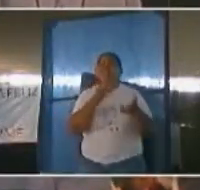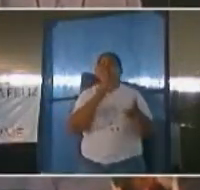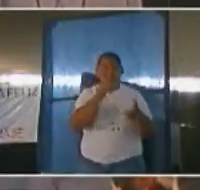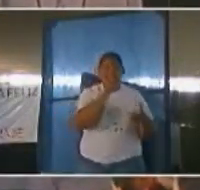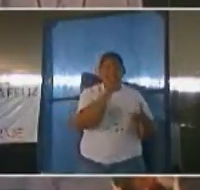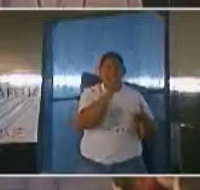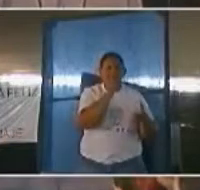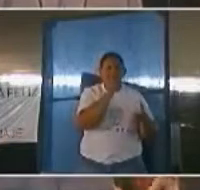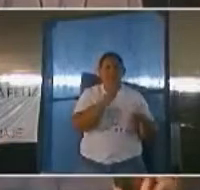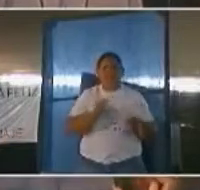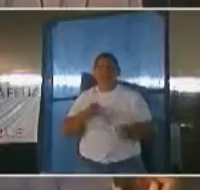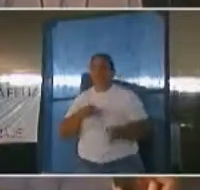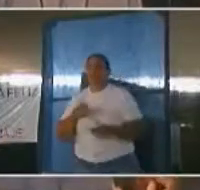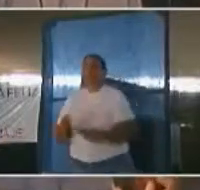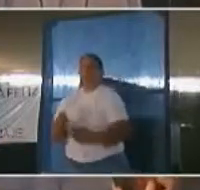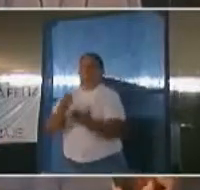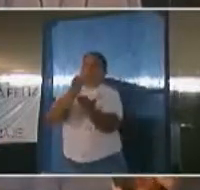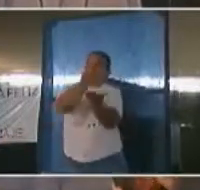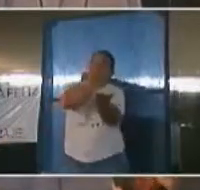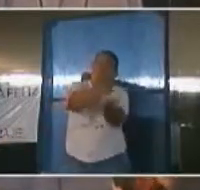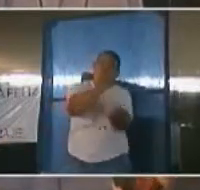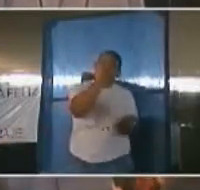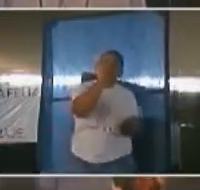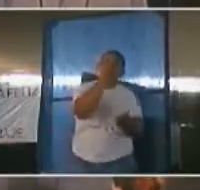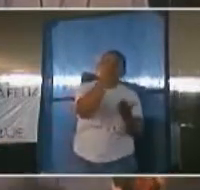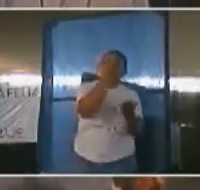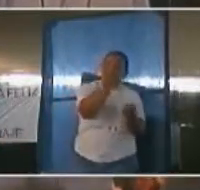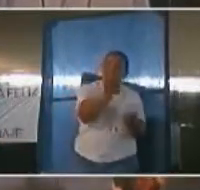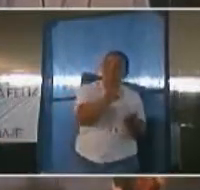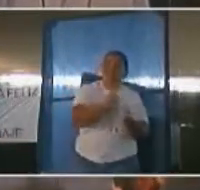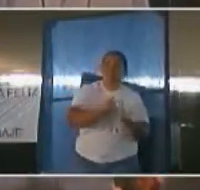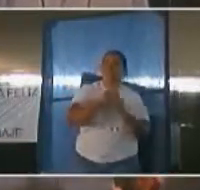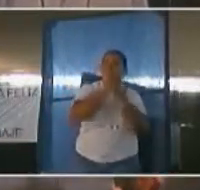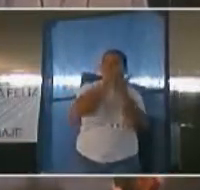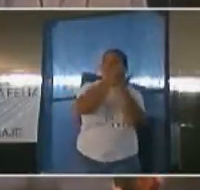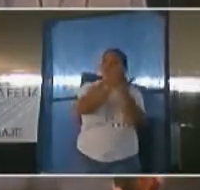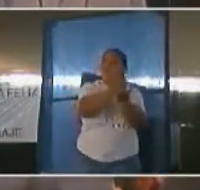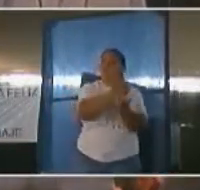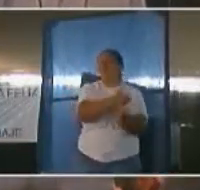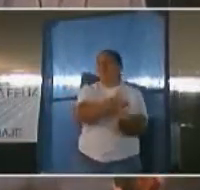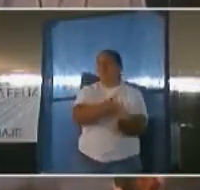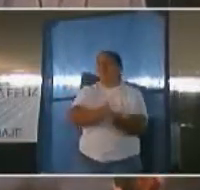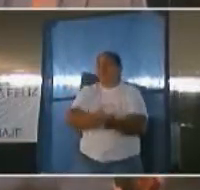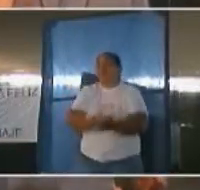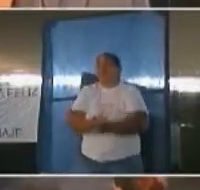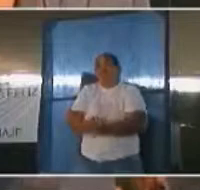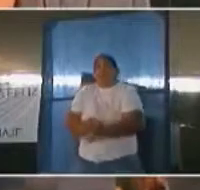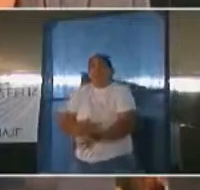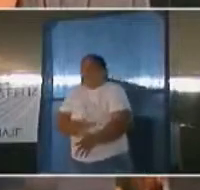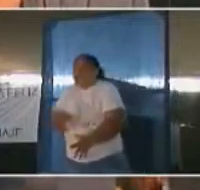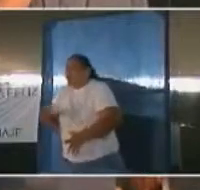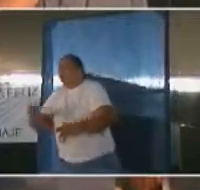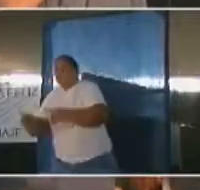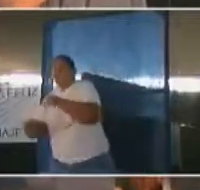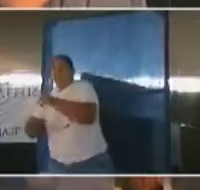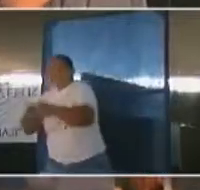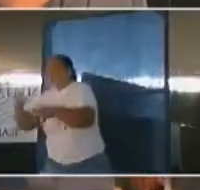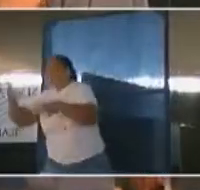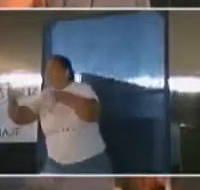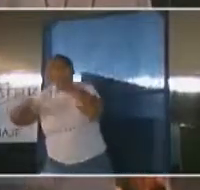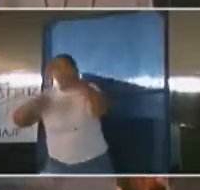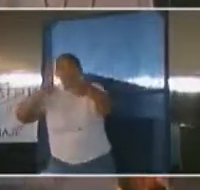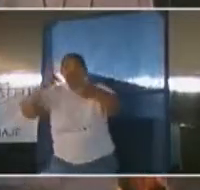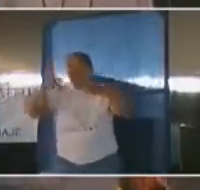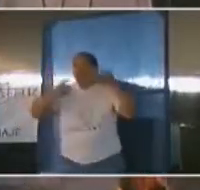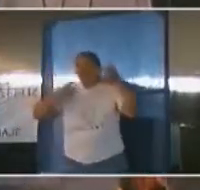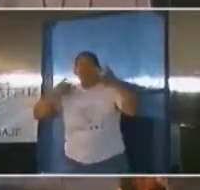a Deus que a gente está fazendo, né? Só que a gente não tem que buscar reconhecimento de alguém, mas